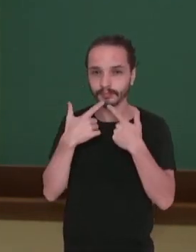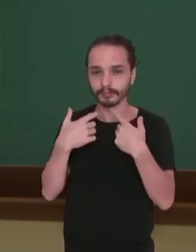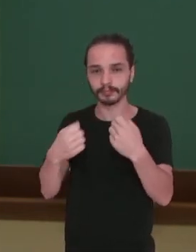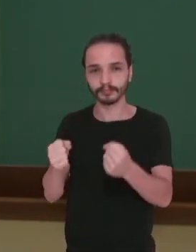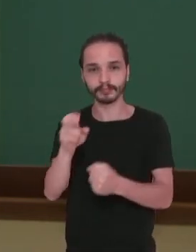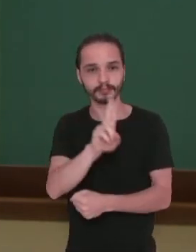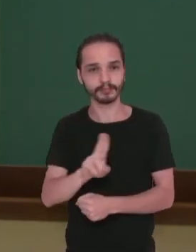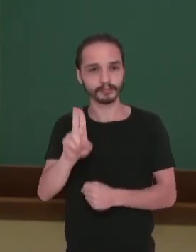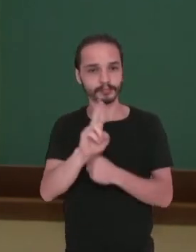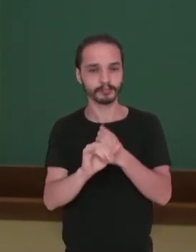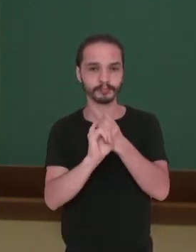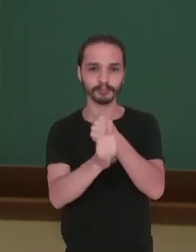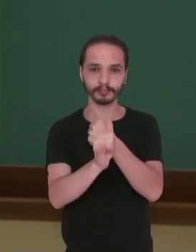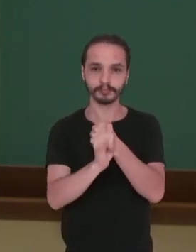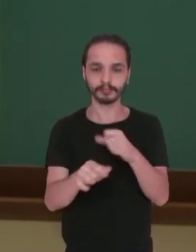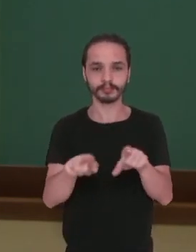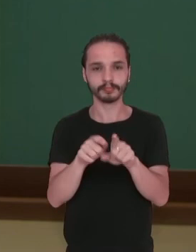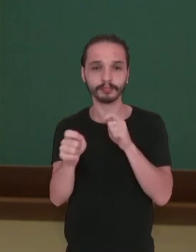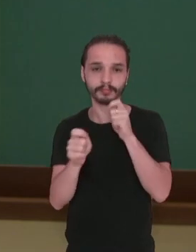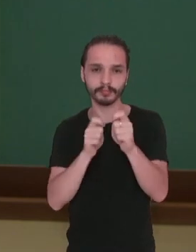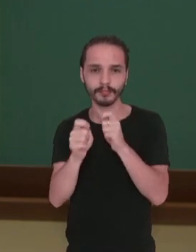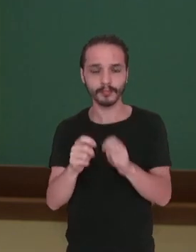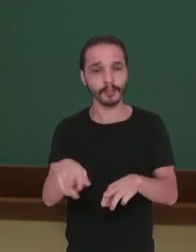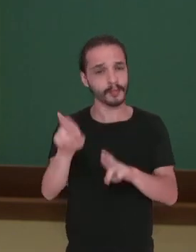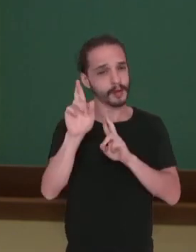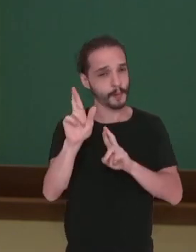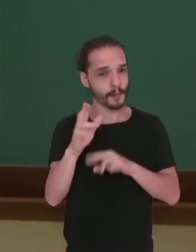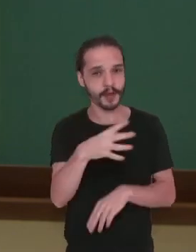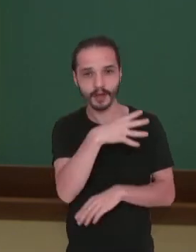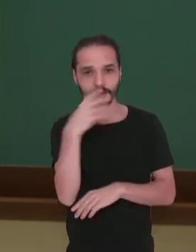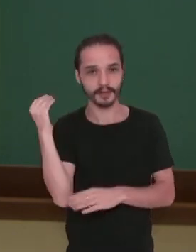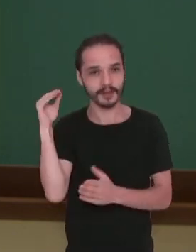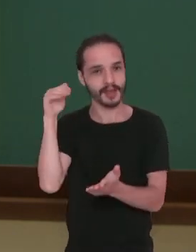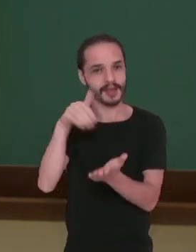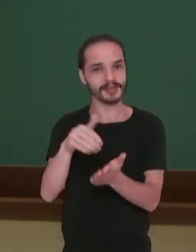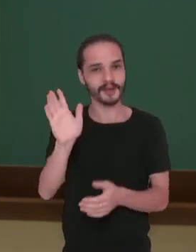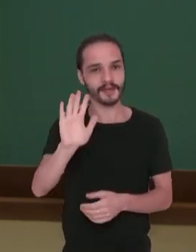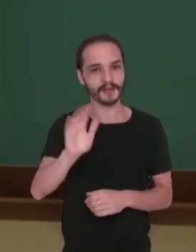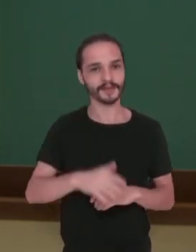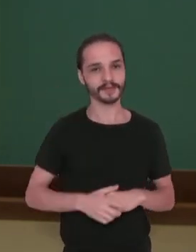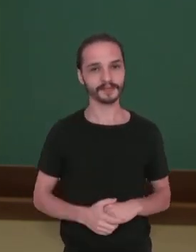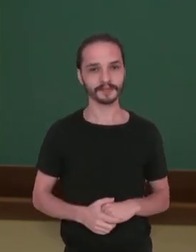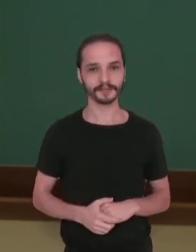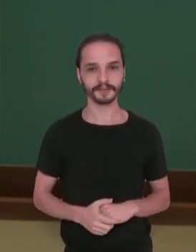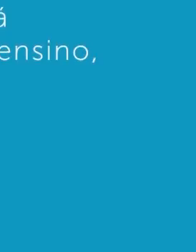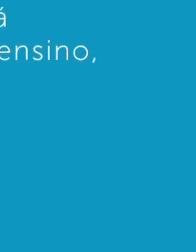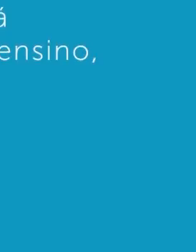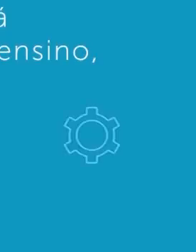utilizando crônica e reportagem. Espero que vocês tenham gostado. Até breve!